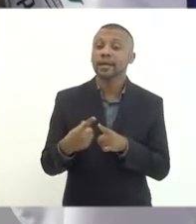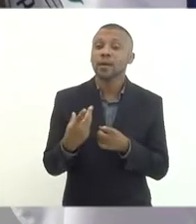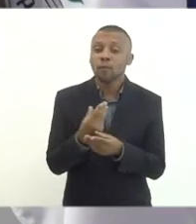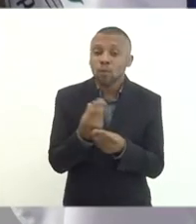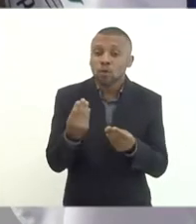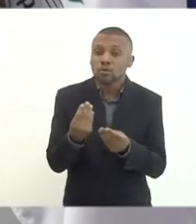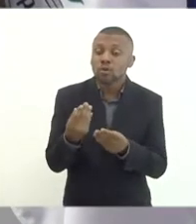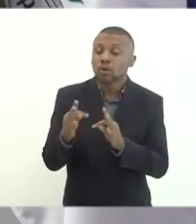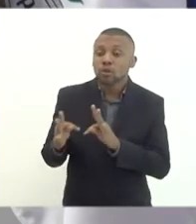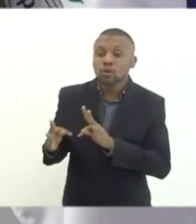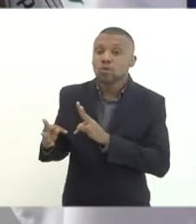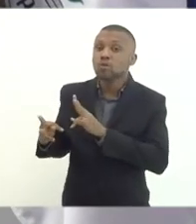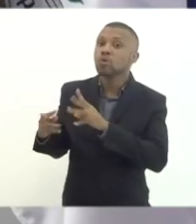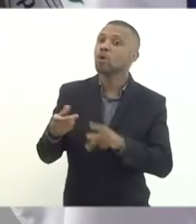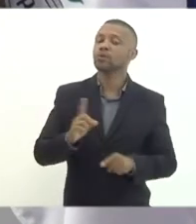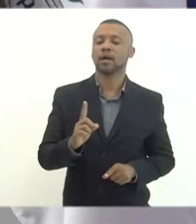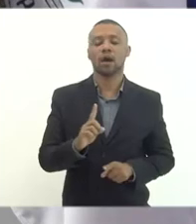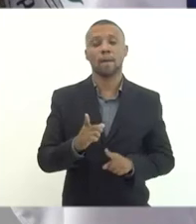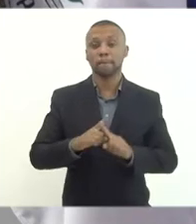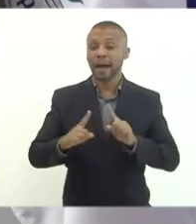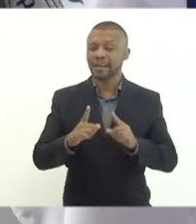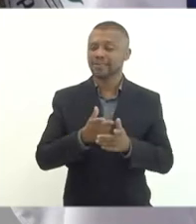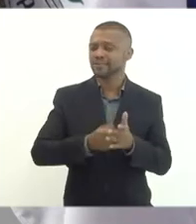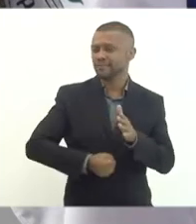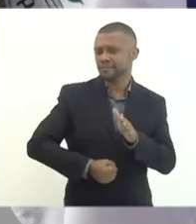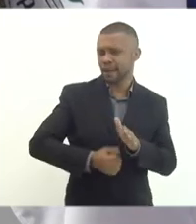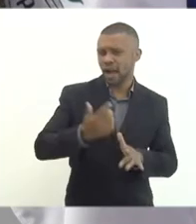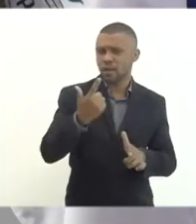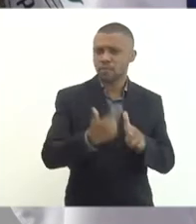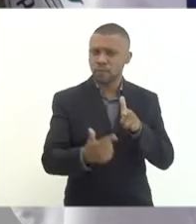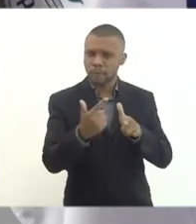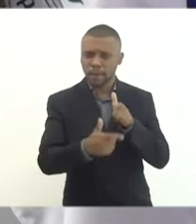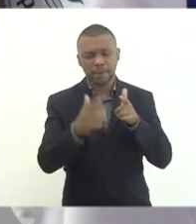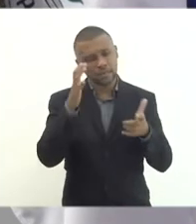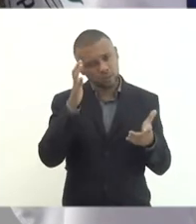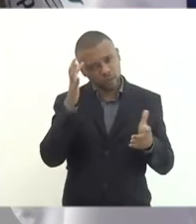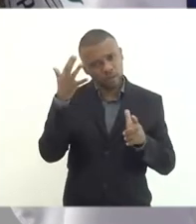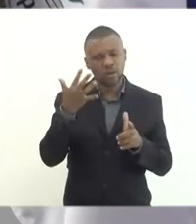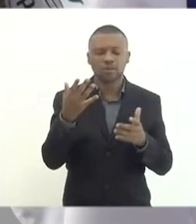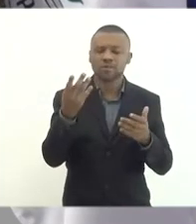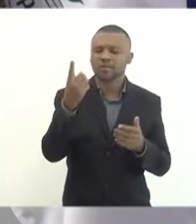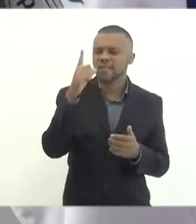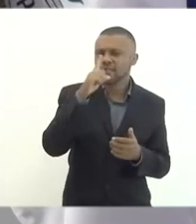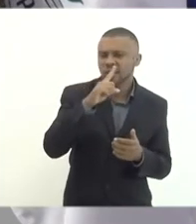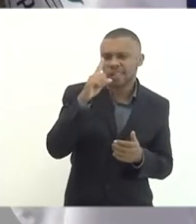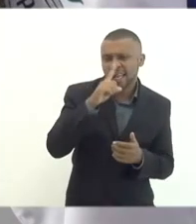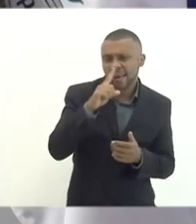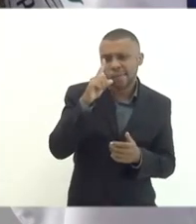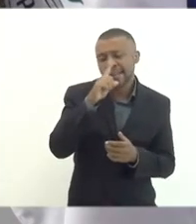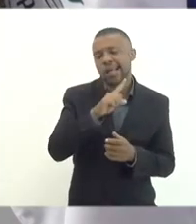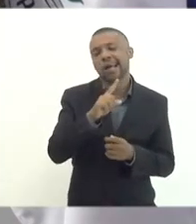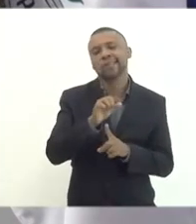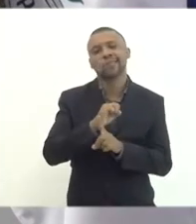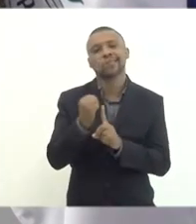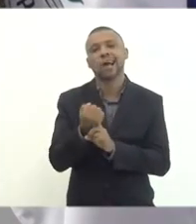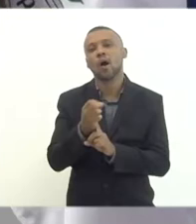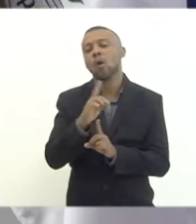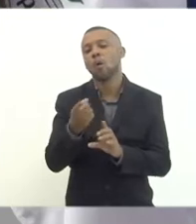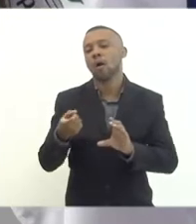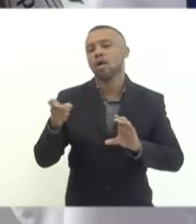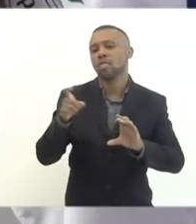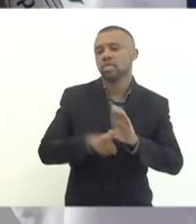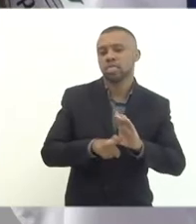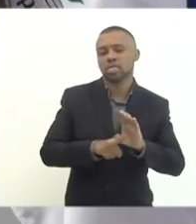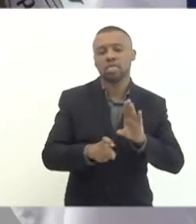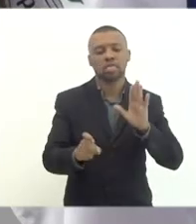todos é muito desses problemas de pessoas em situação de vulnerabilidade social é ou até mesmo a dependência química